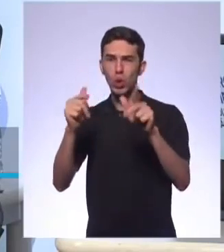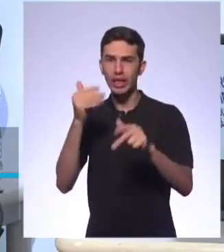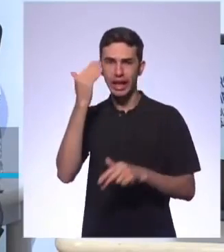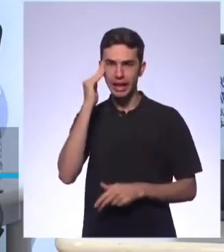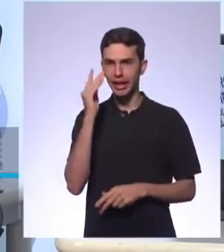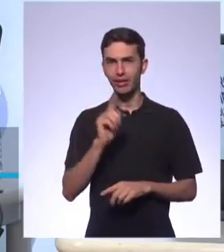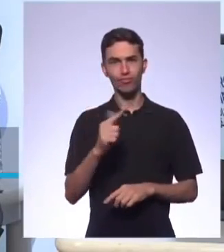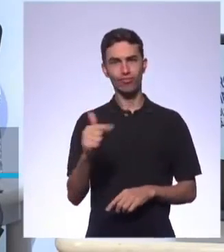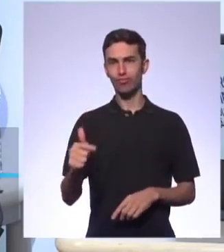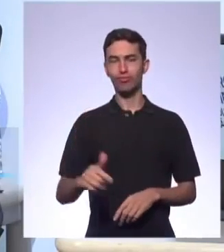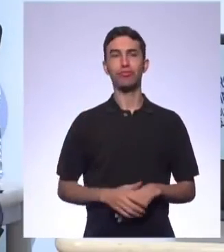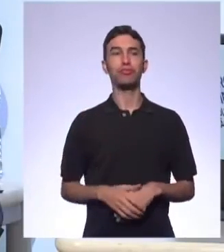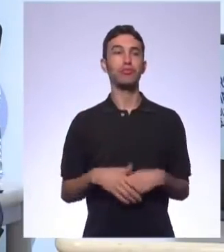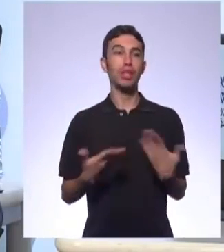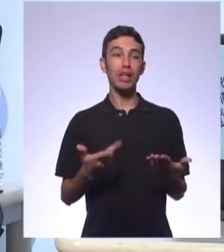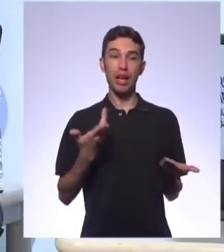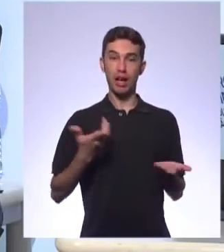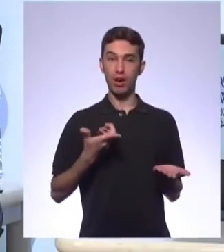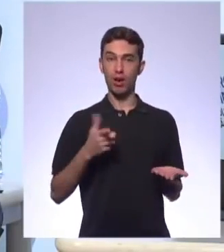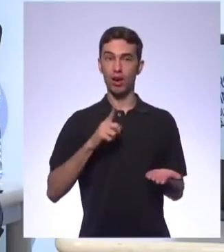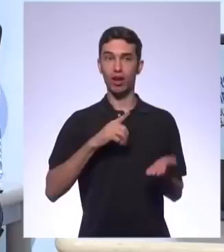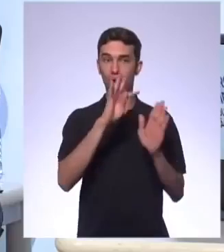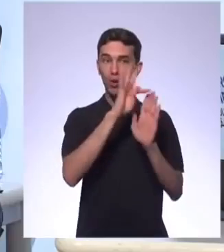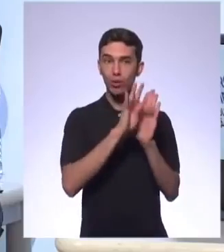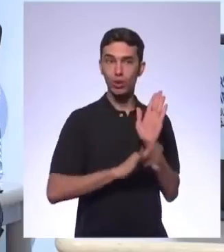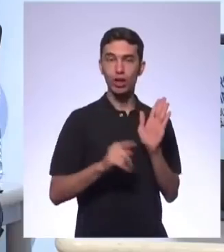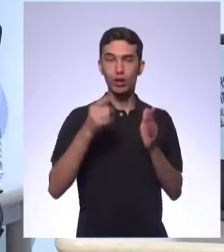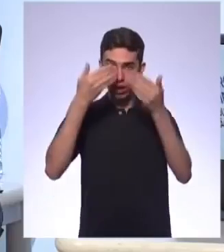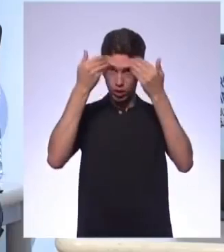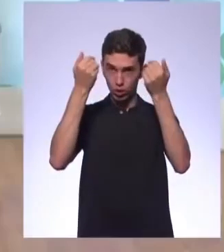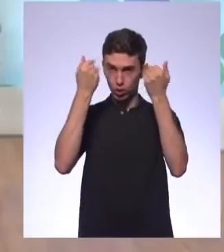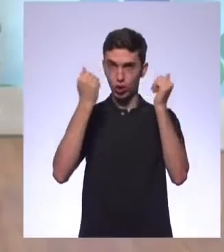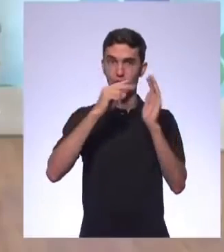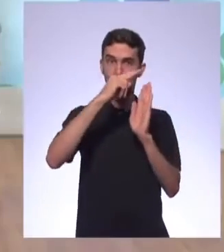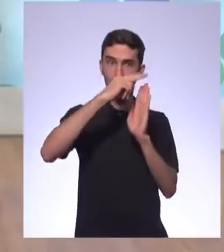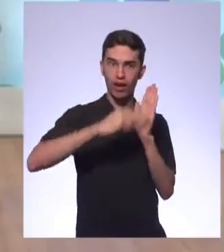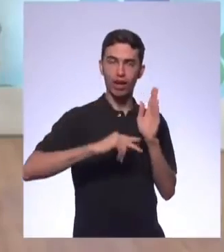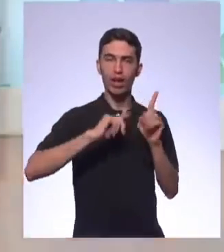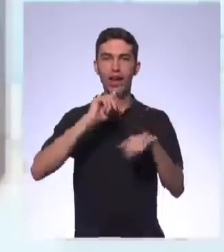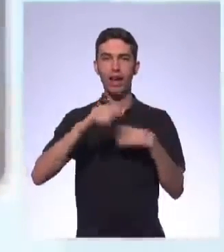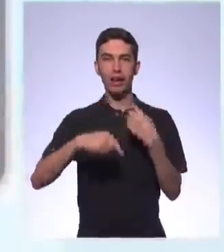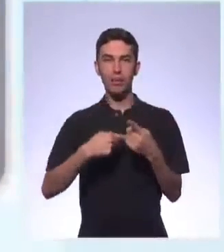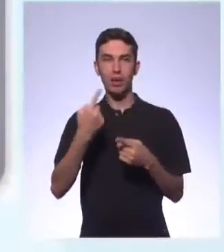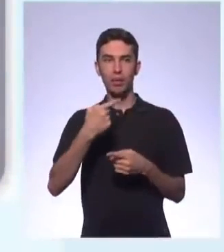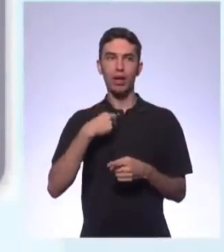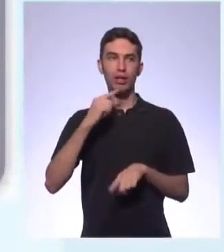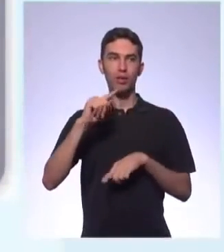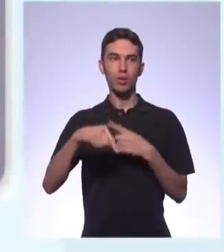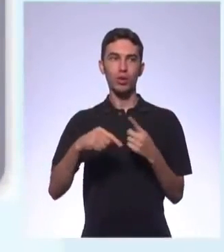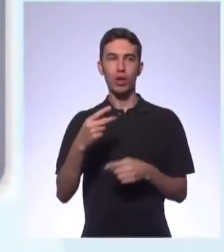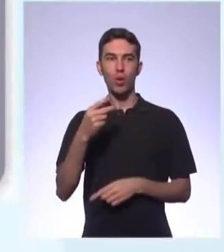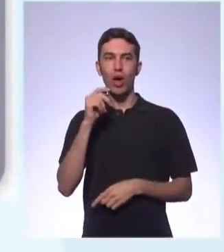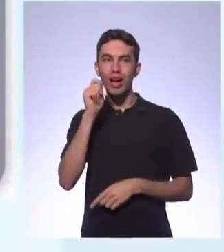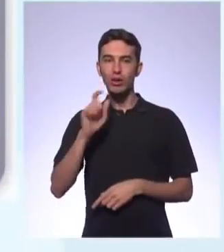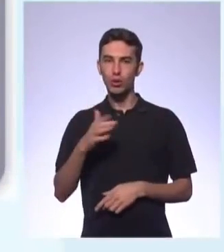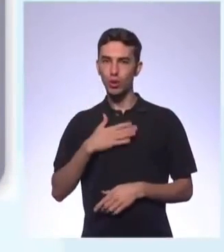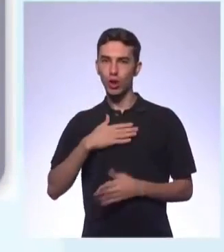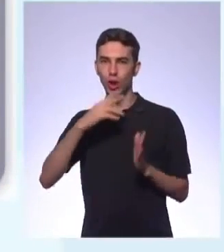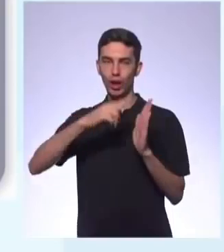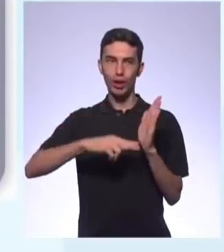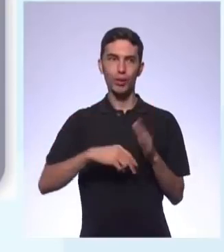Aí tem um texto, tá? Então, o Jonas começa, você faz a primeira fala ali em preto e eu faço a segunda, tá? Beleza, pode pá, vamos